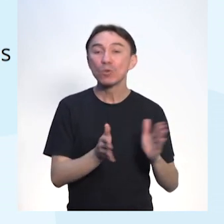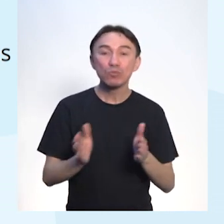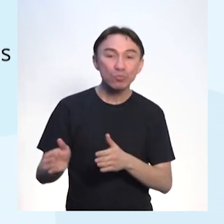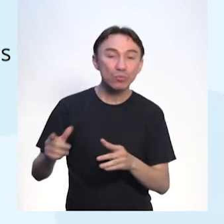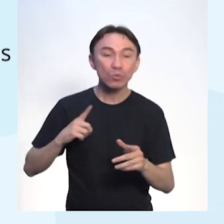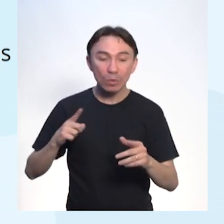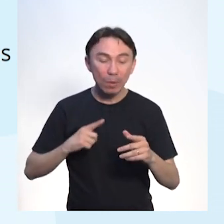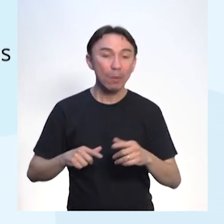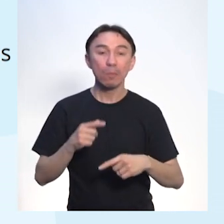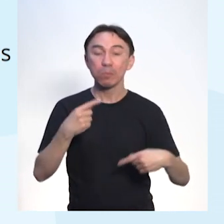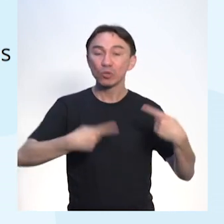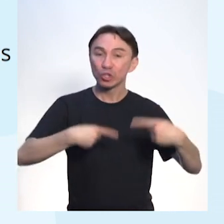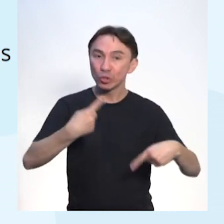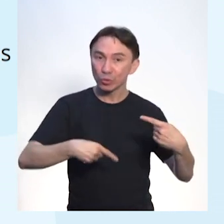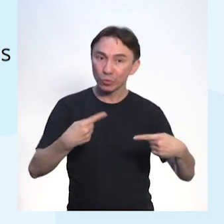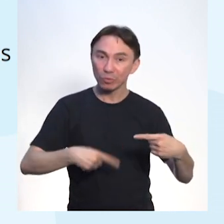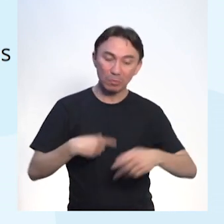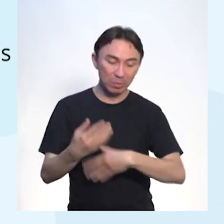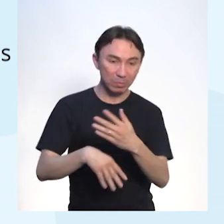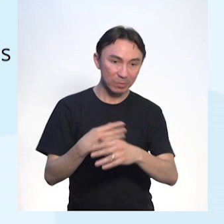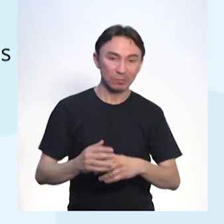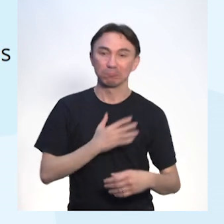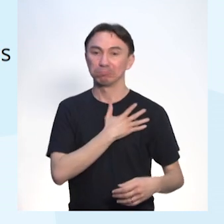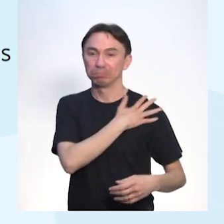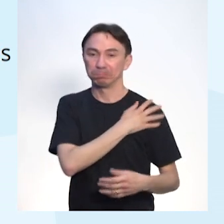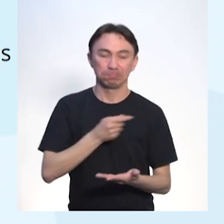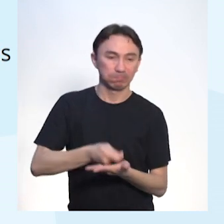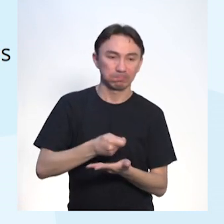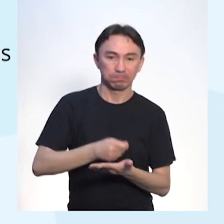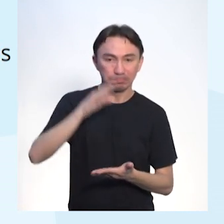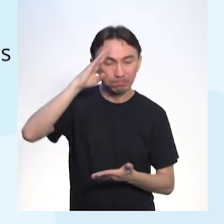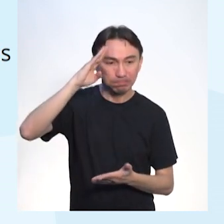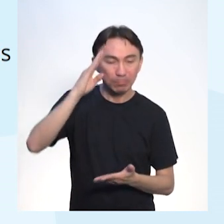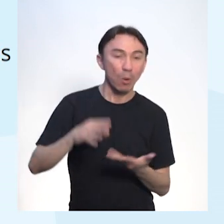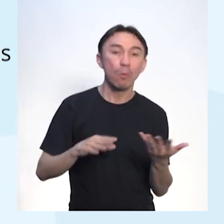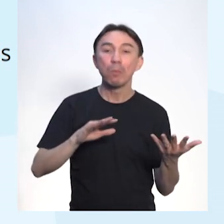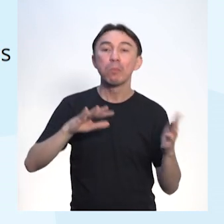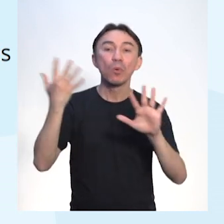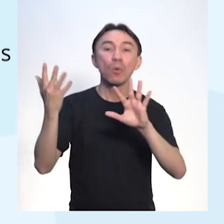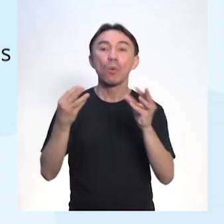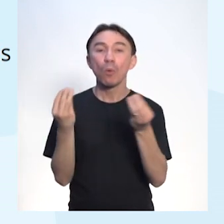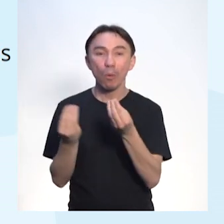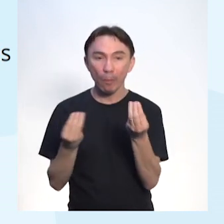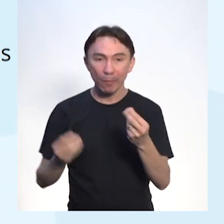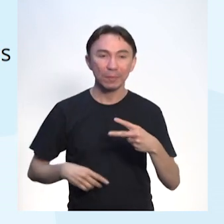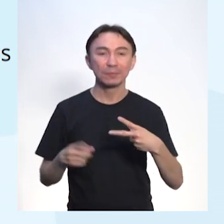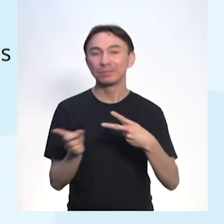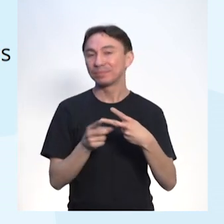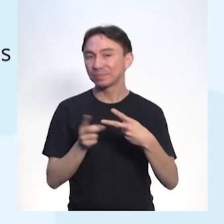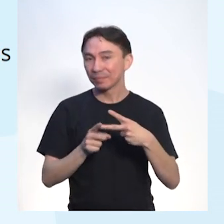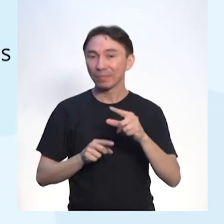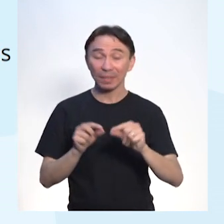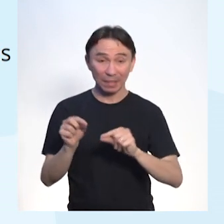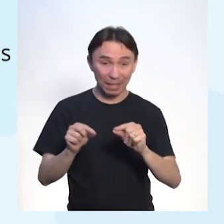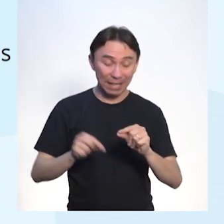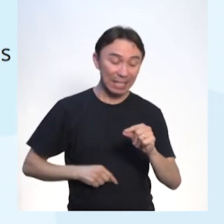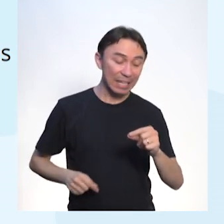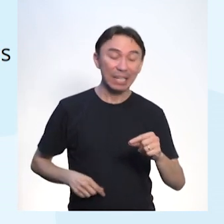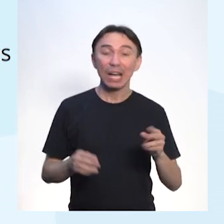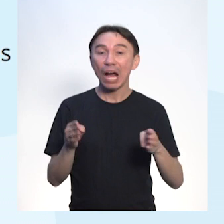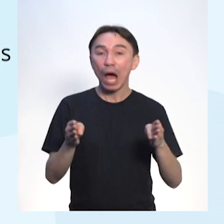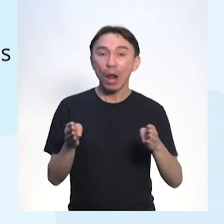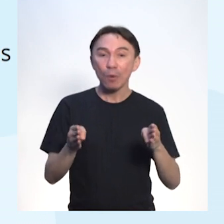militares na América Latina. Analisar e dialogar sobre o contexto político e econômico da década de 60